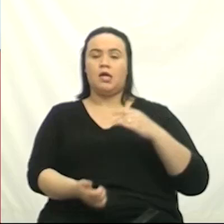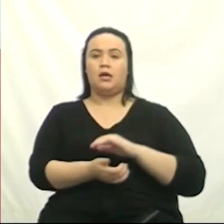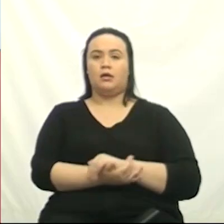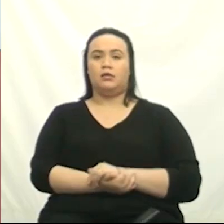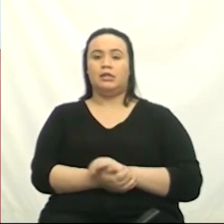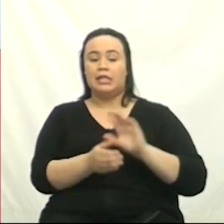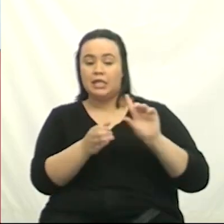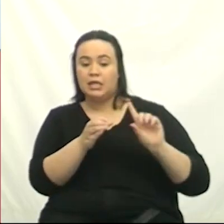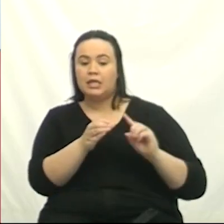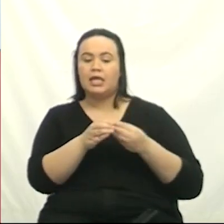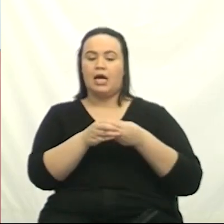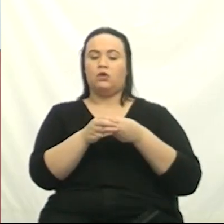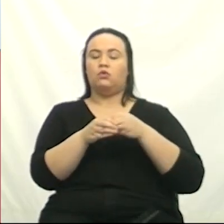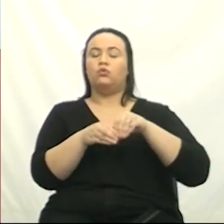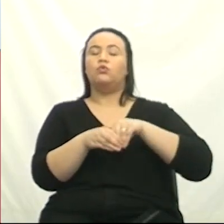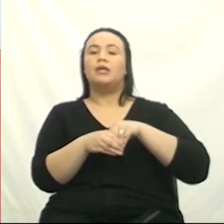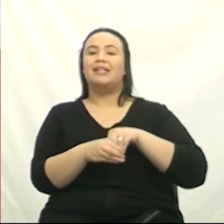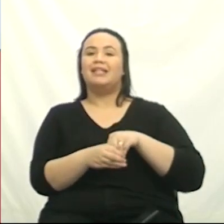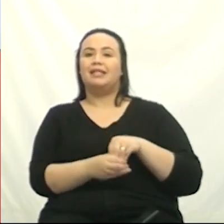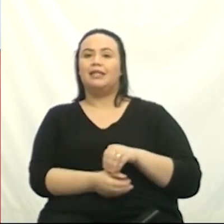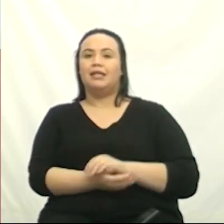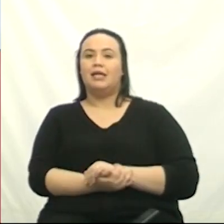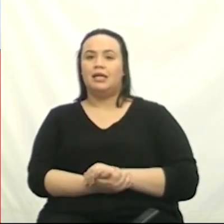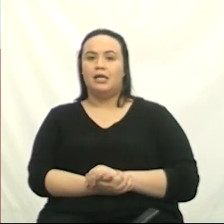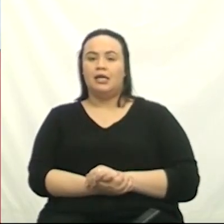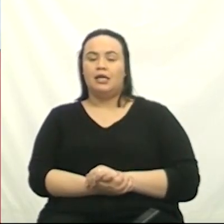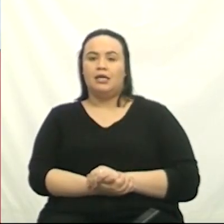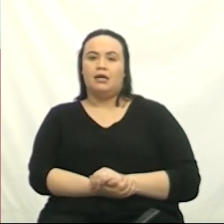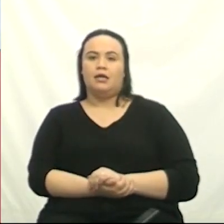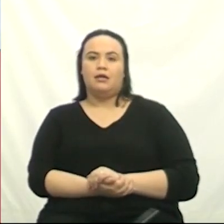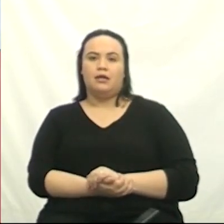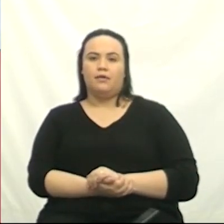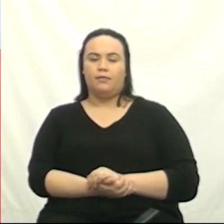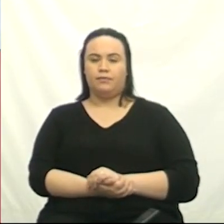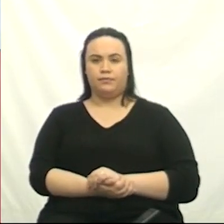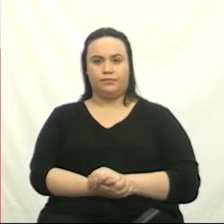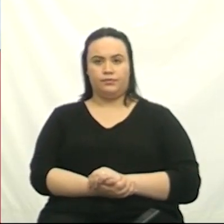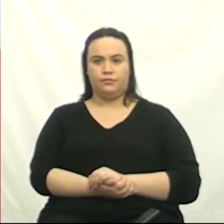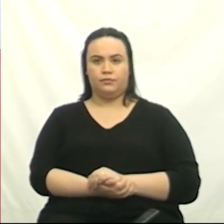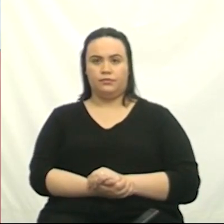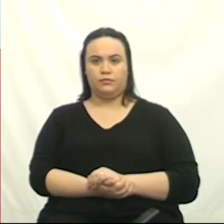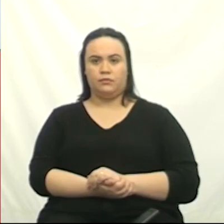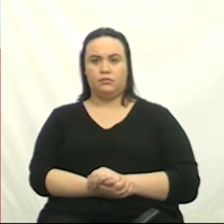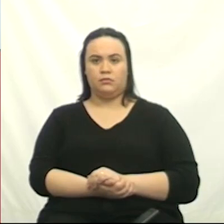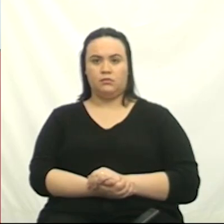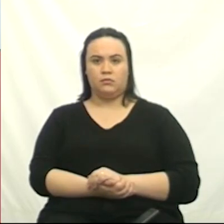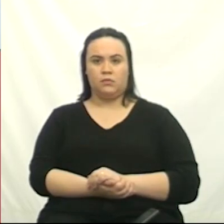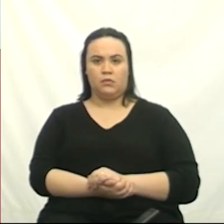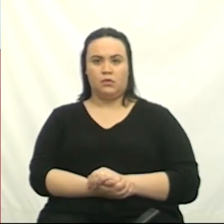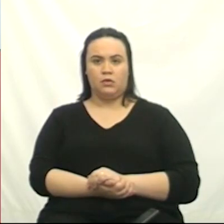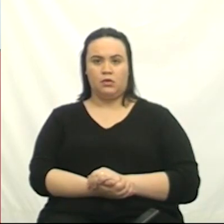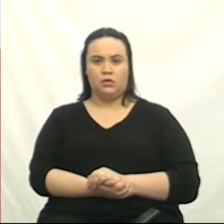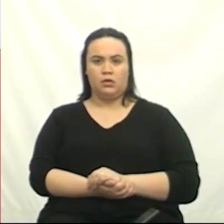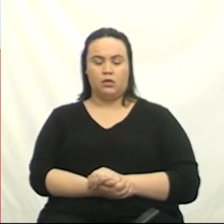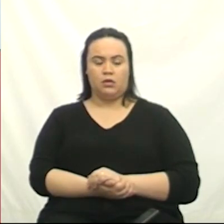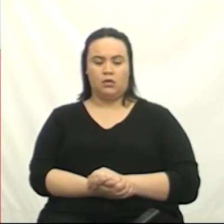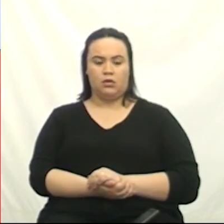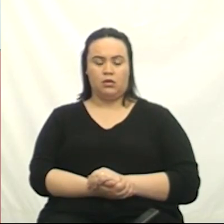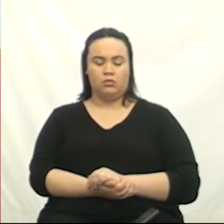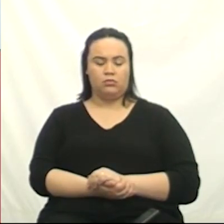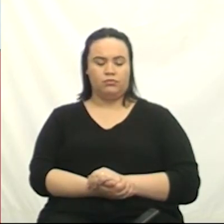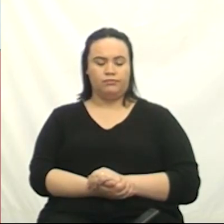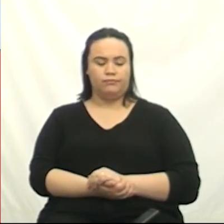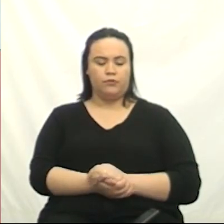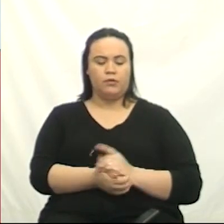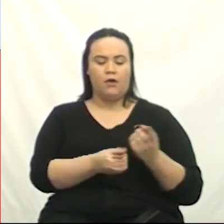diga-se de passagem nas terças e quintas feiras e eu saí de lá muito triste